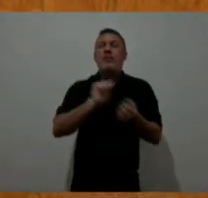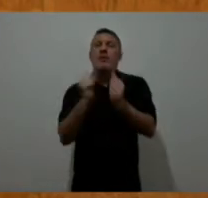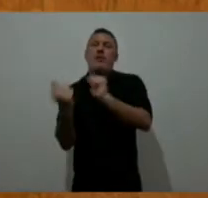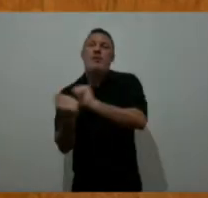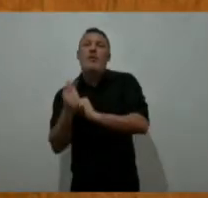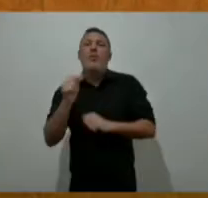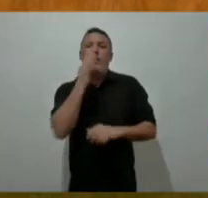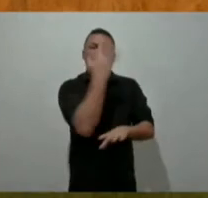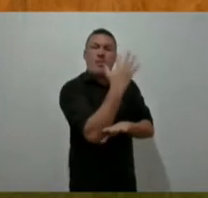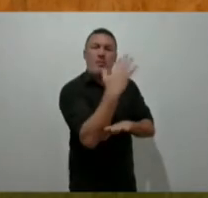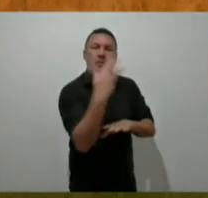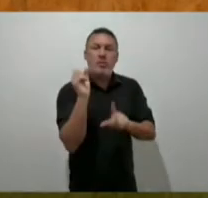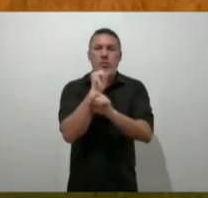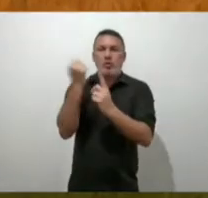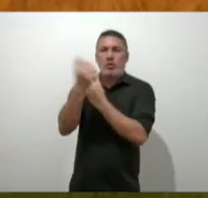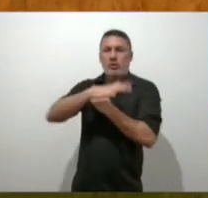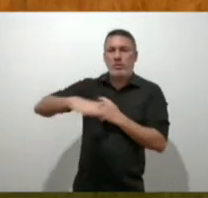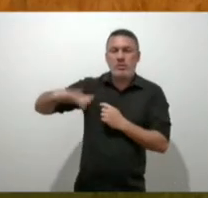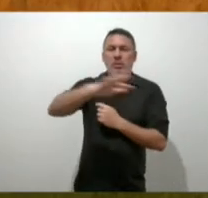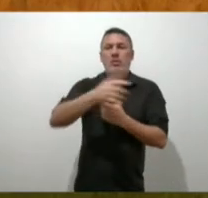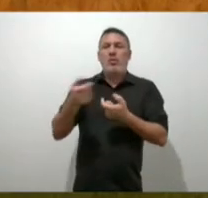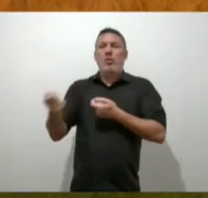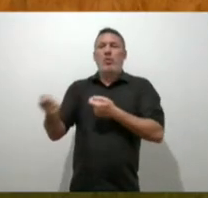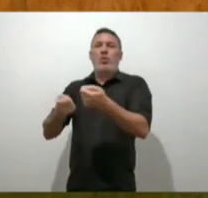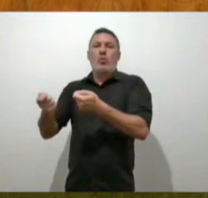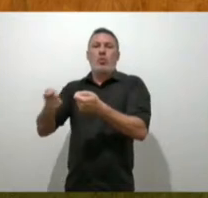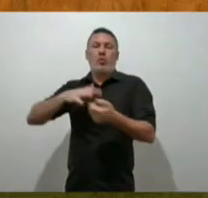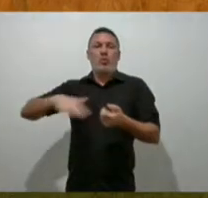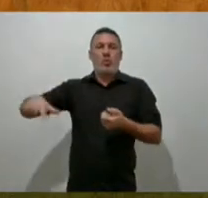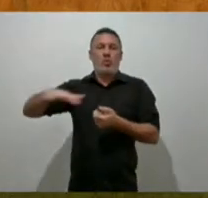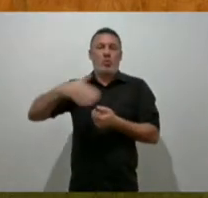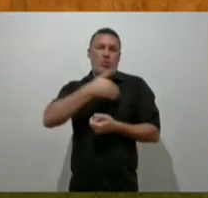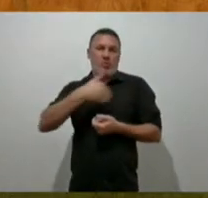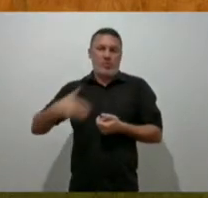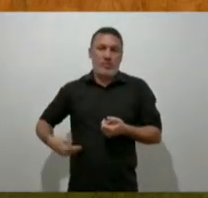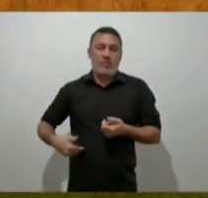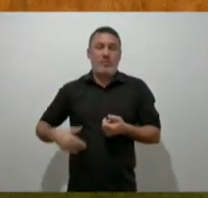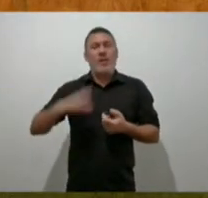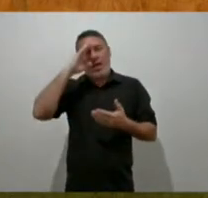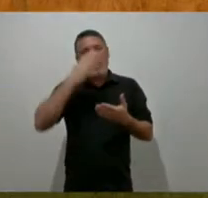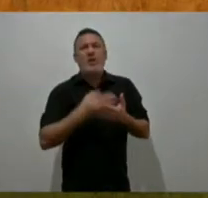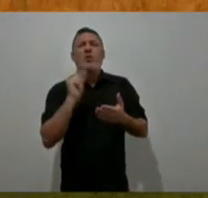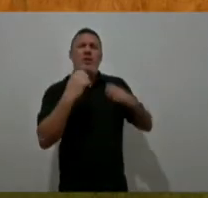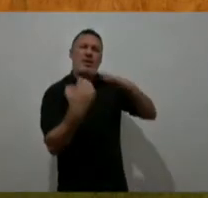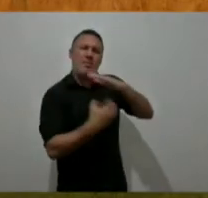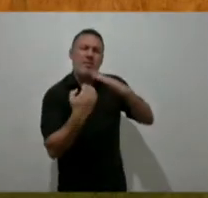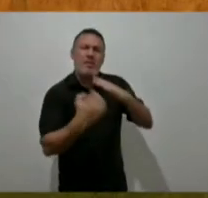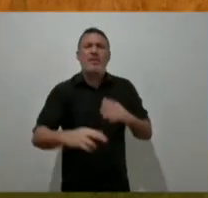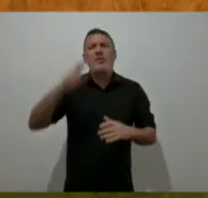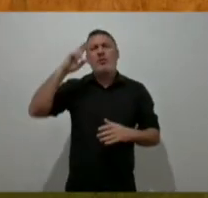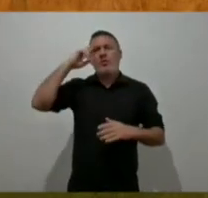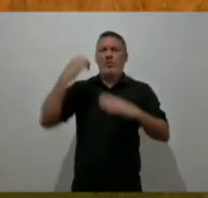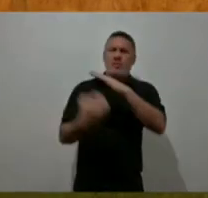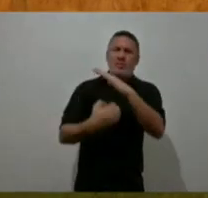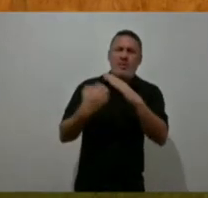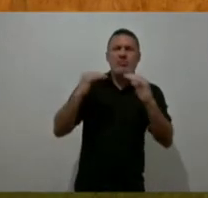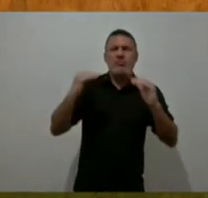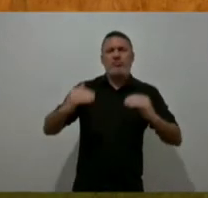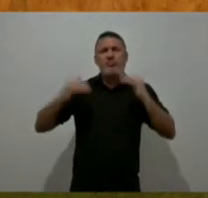e governança. Acreditamos que as empresas, empresários, executivos, sociedade em geral, cada vez mais